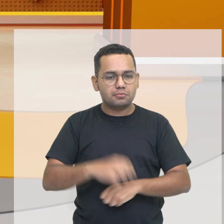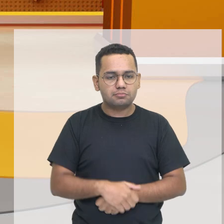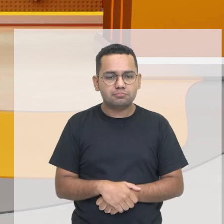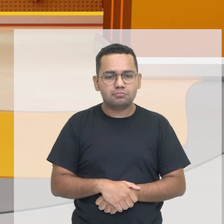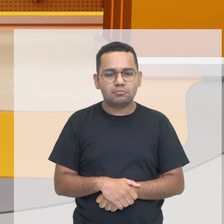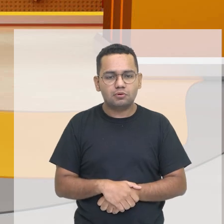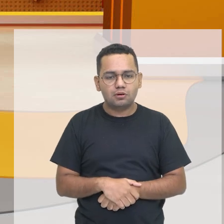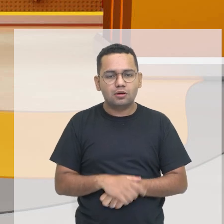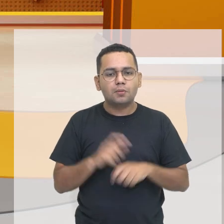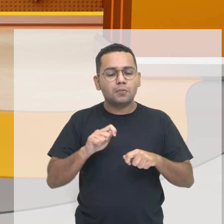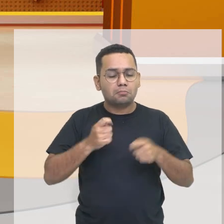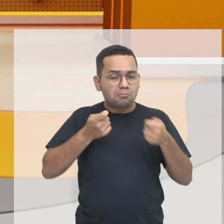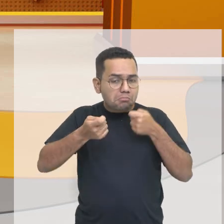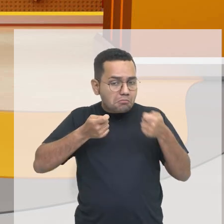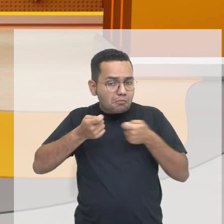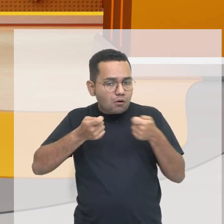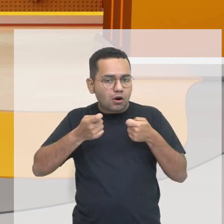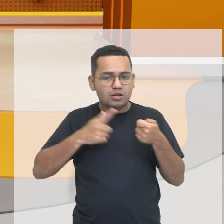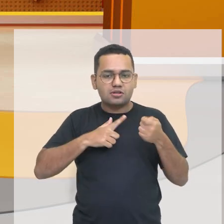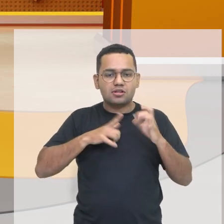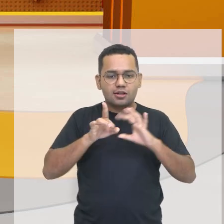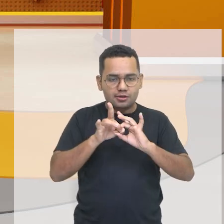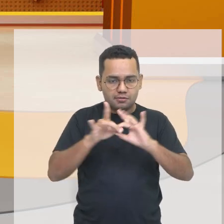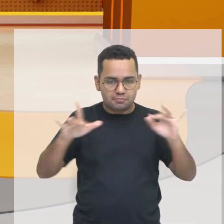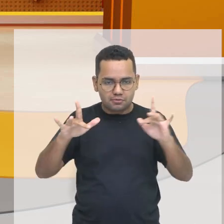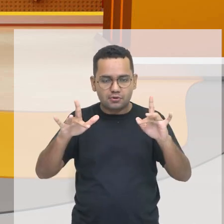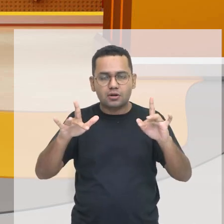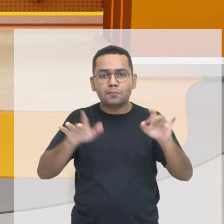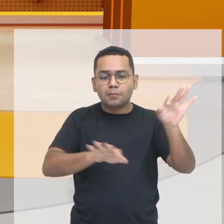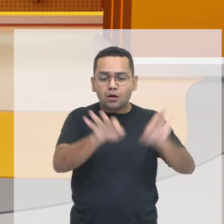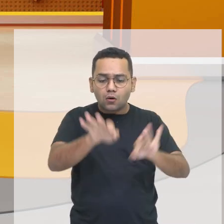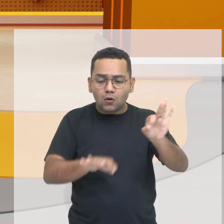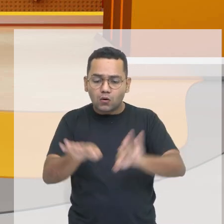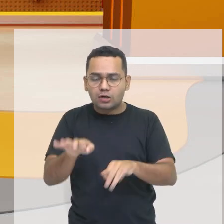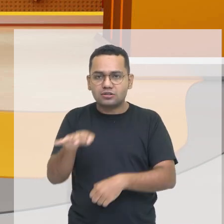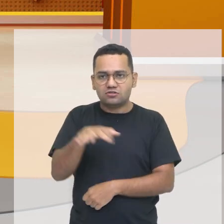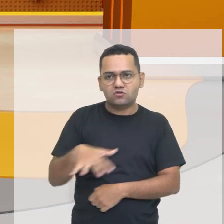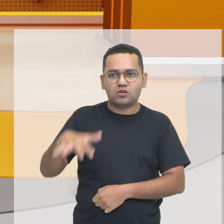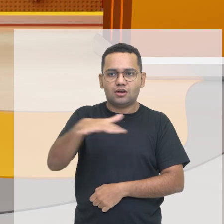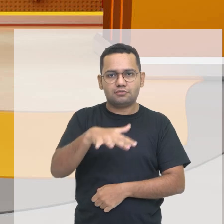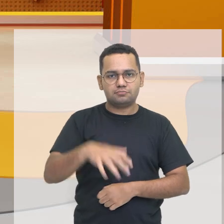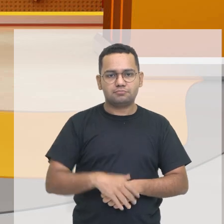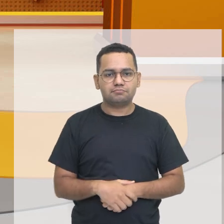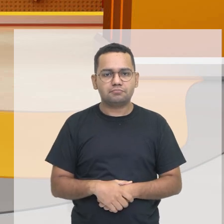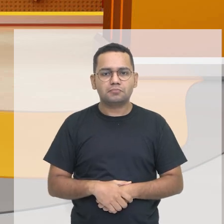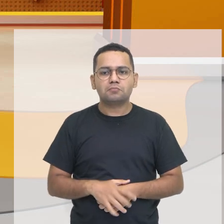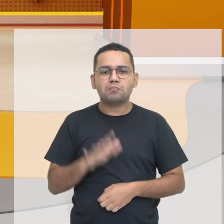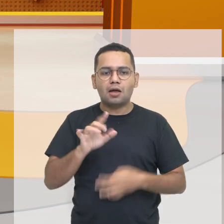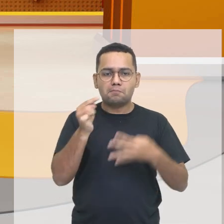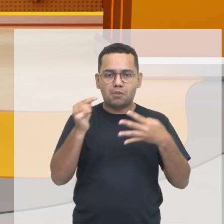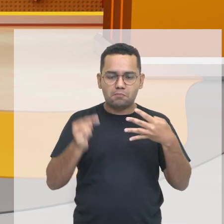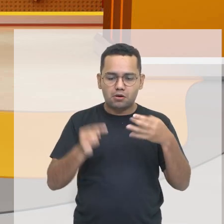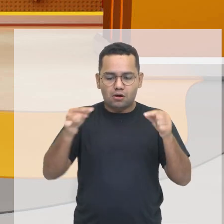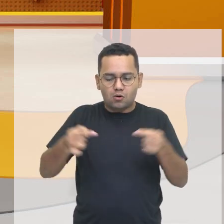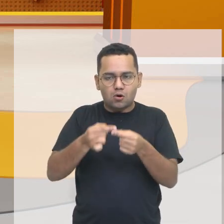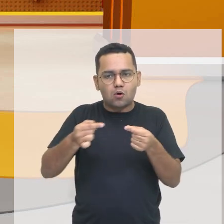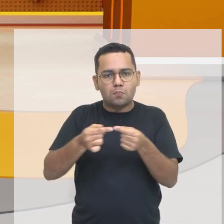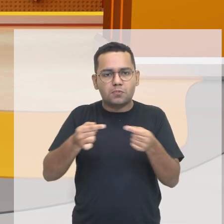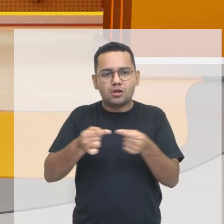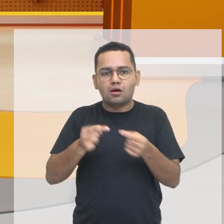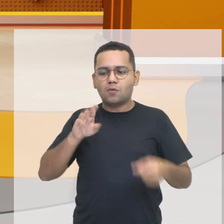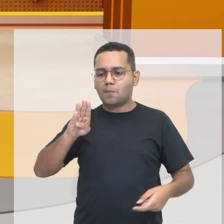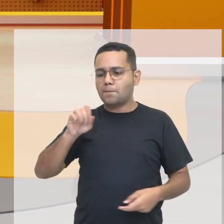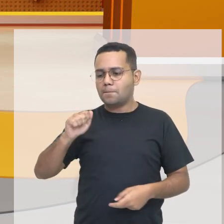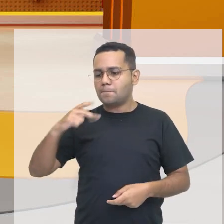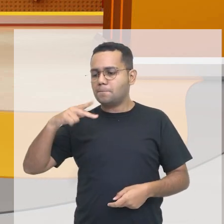a transição democrática com a manutenção da ordem, certo? Então, isso são características do governo de Batista